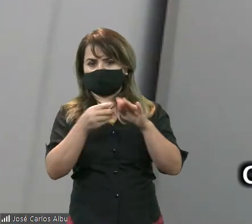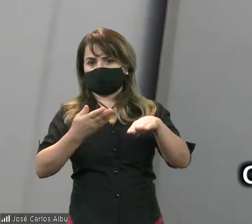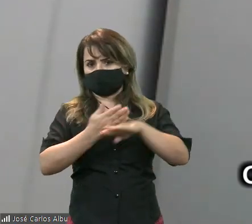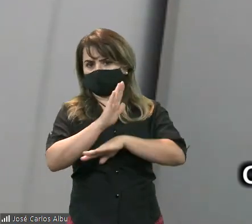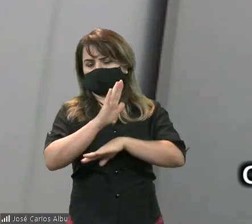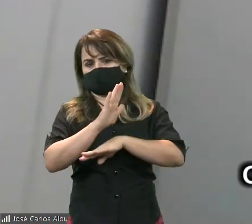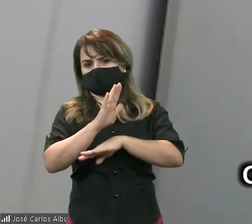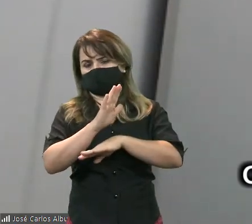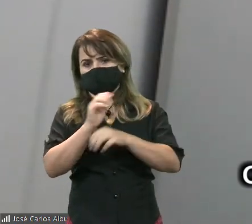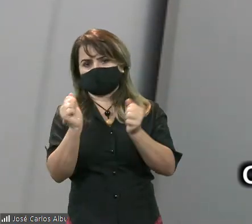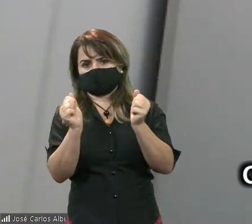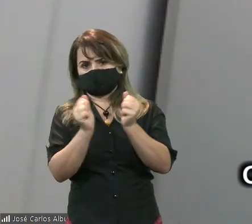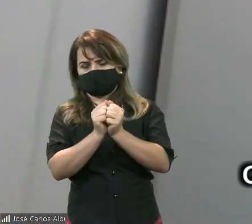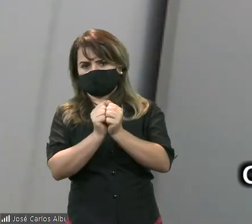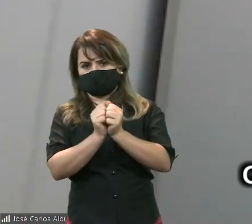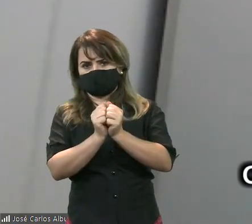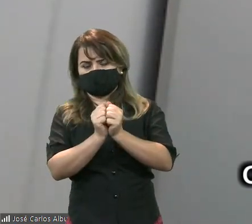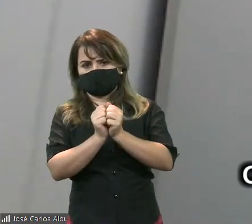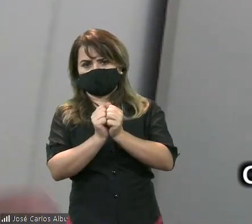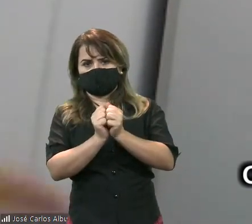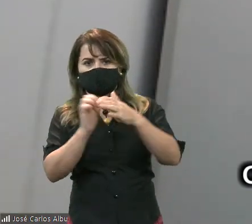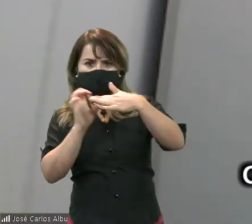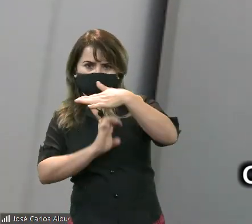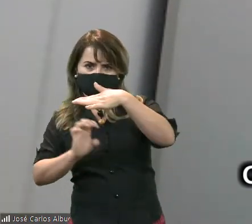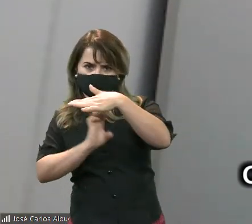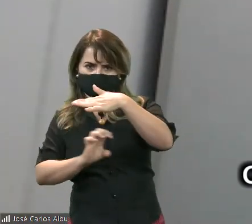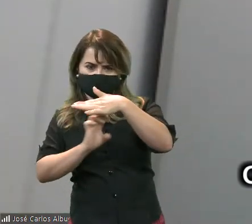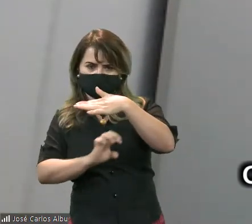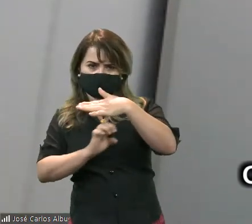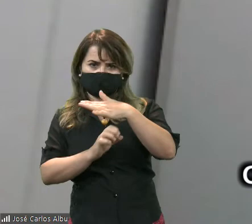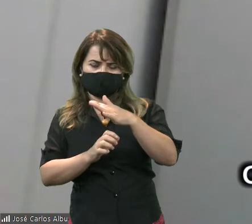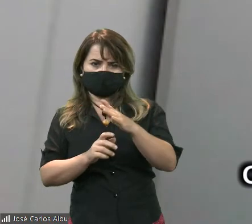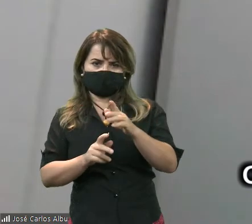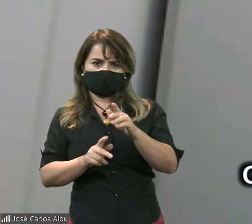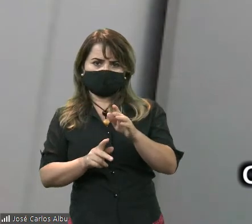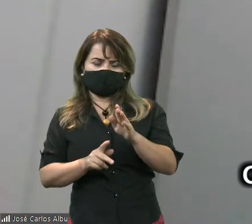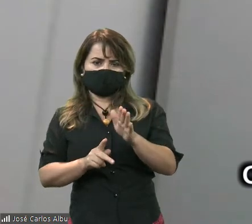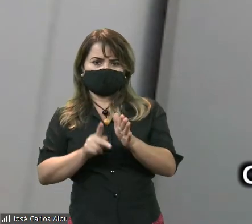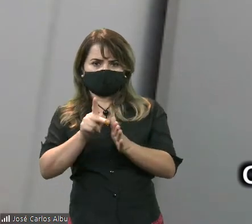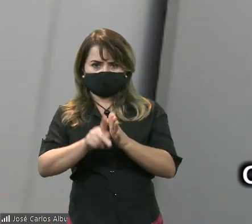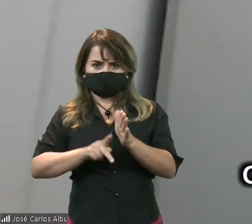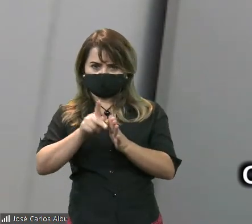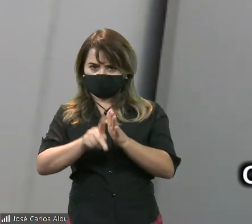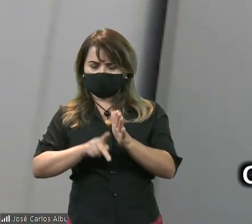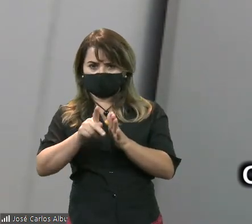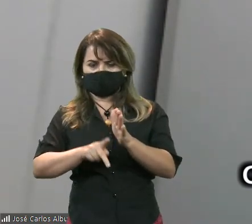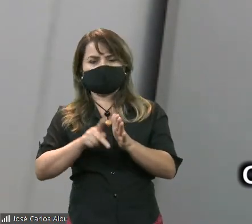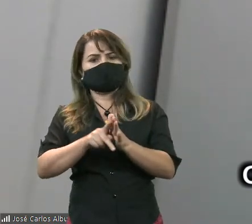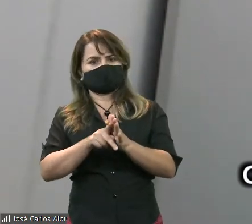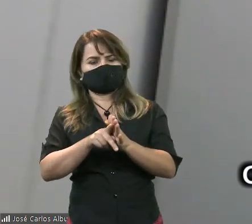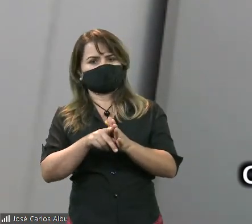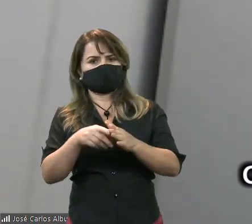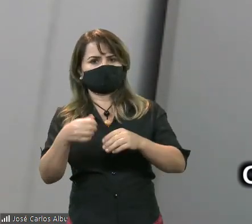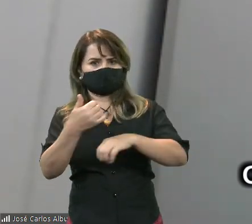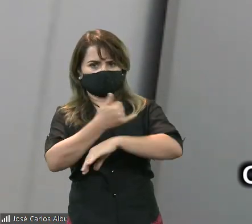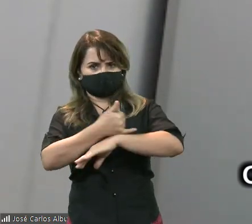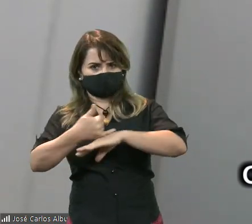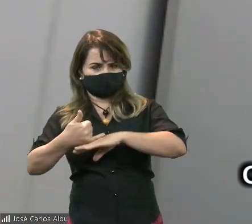ferroviária, que é a Rumo. Esperamos, né, que do outro lado lá, através dessa parceria, a gente